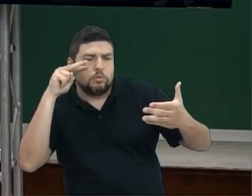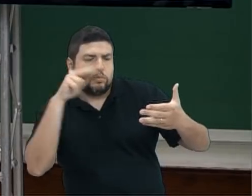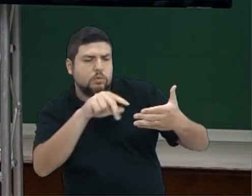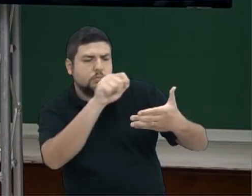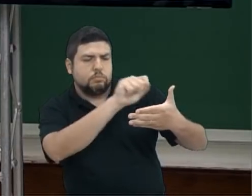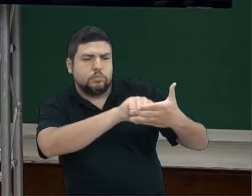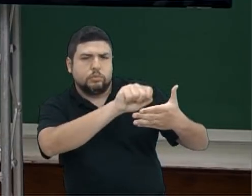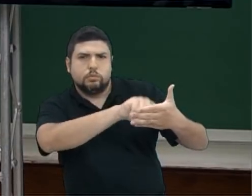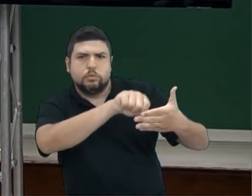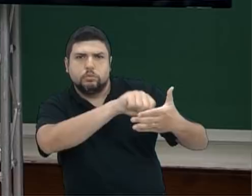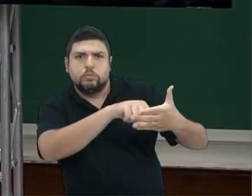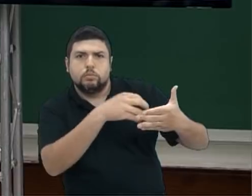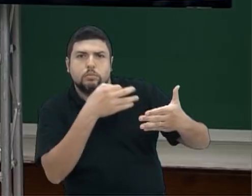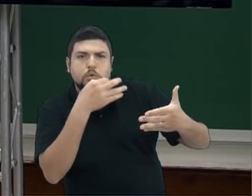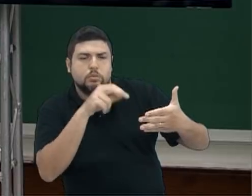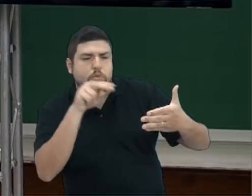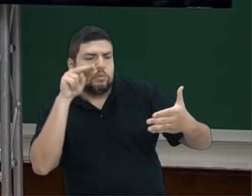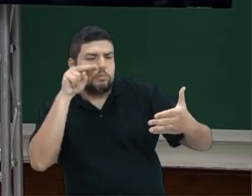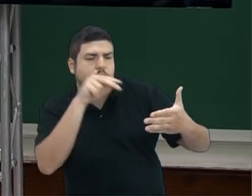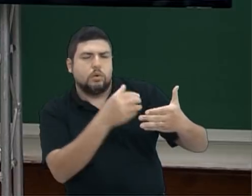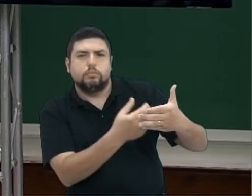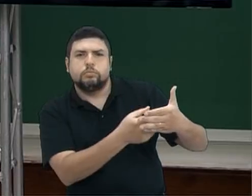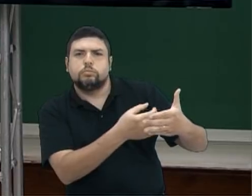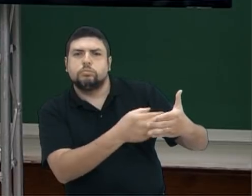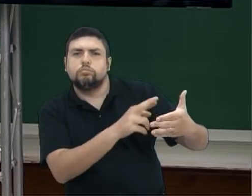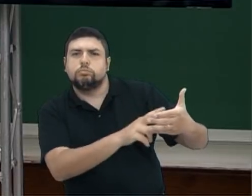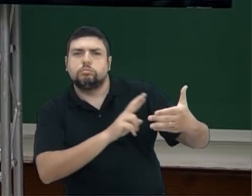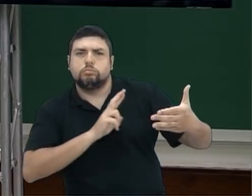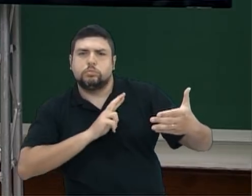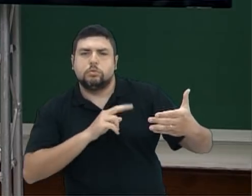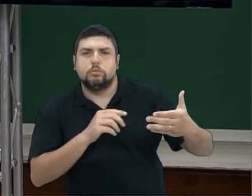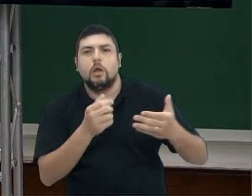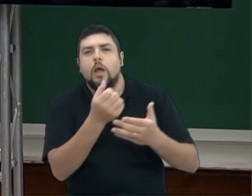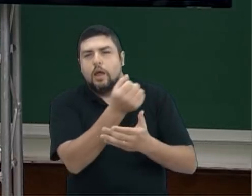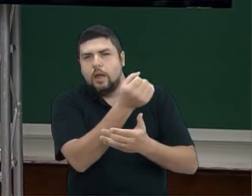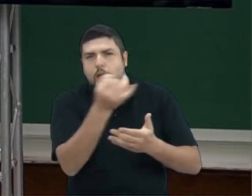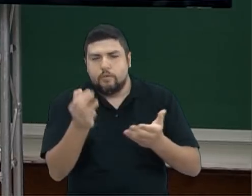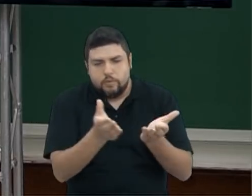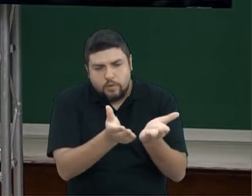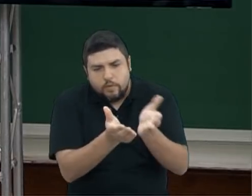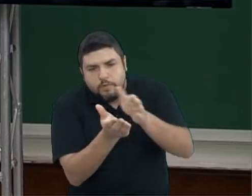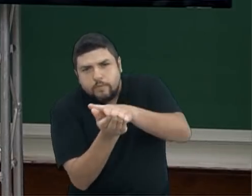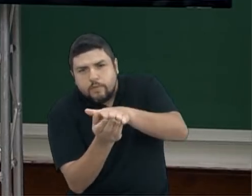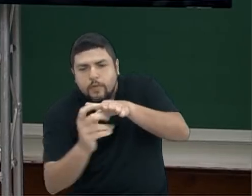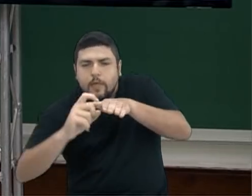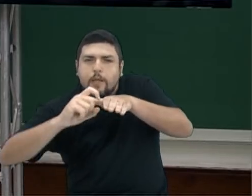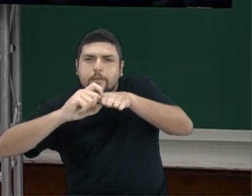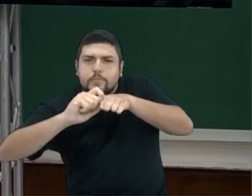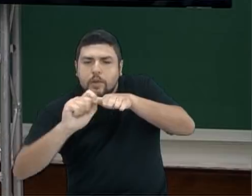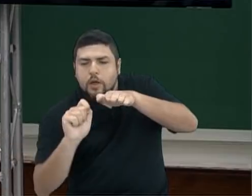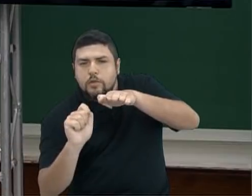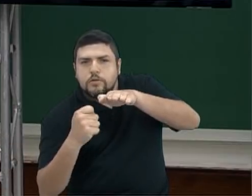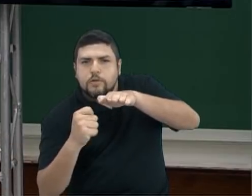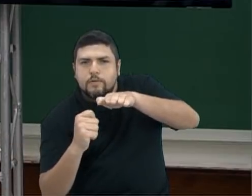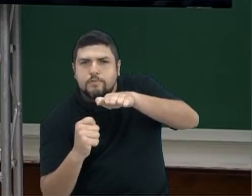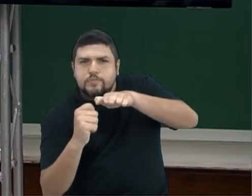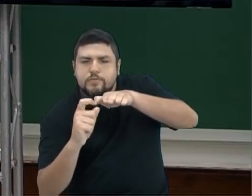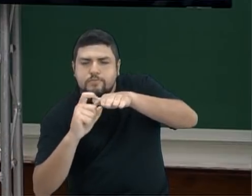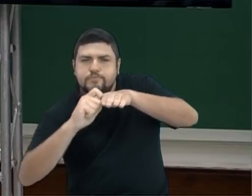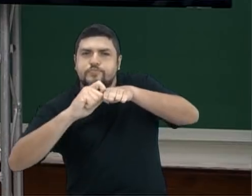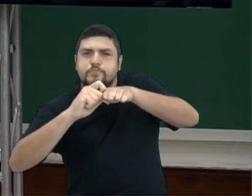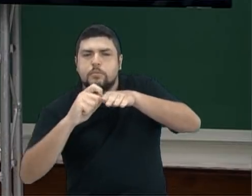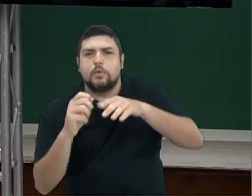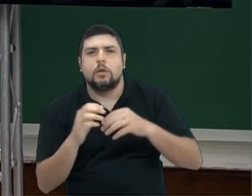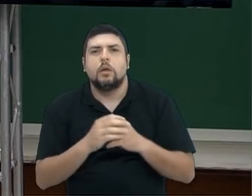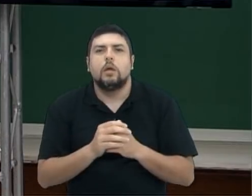o diário, você escreve. Tem pessoas que colocam até um cadeadinho, né? Hoje, as pessoas usam as redes